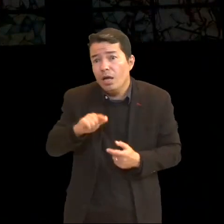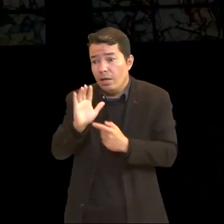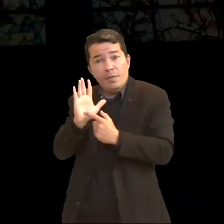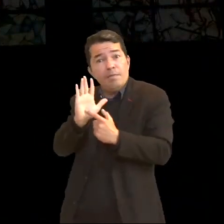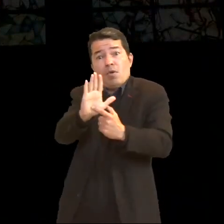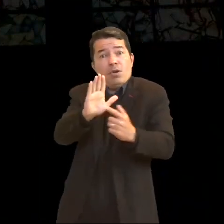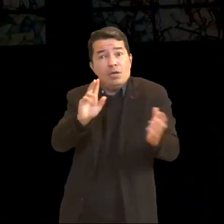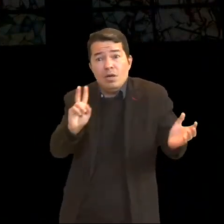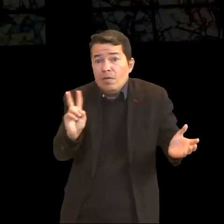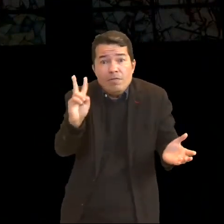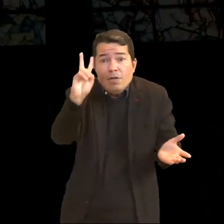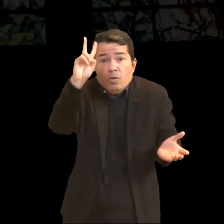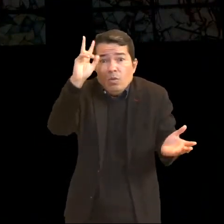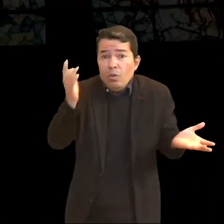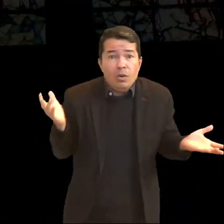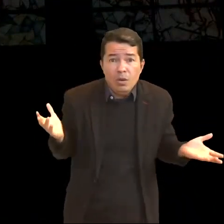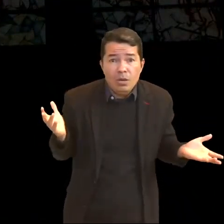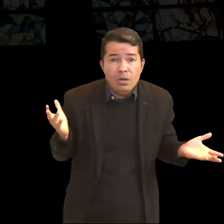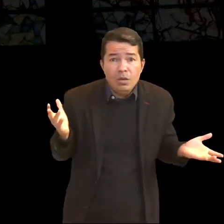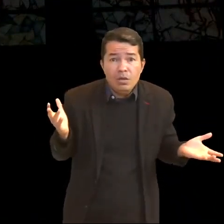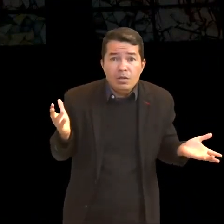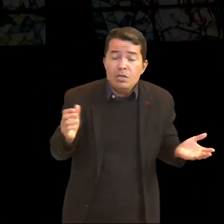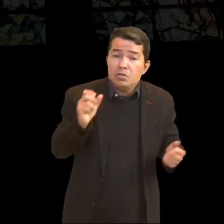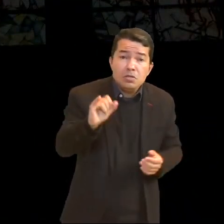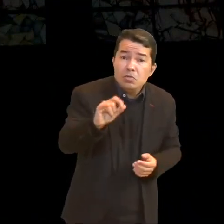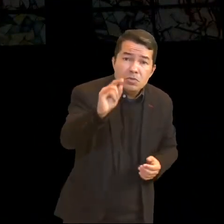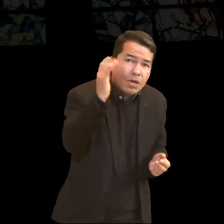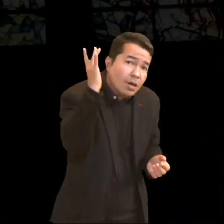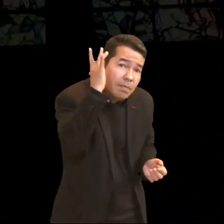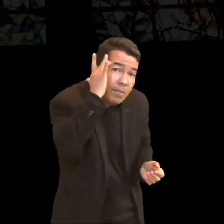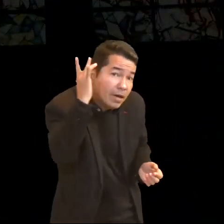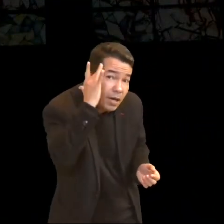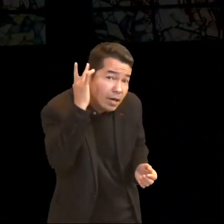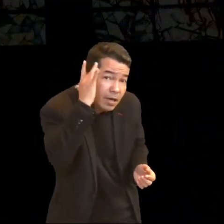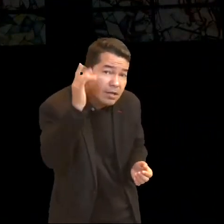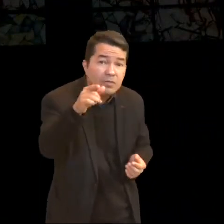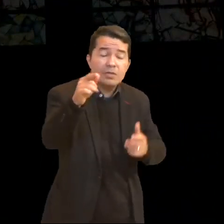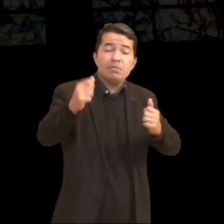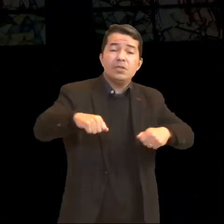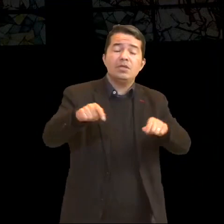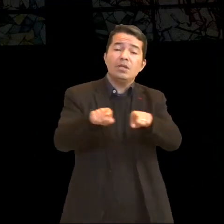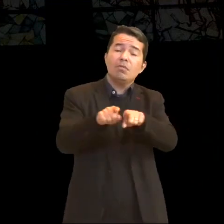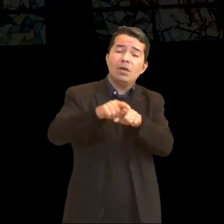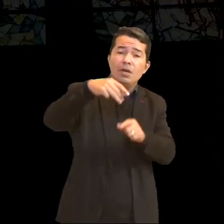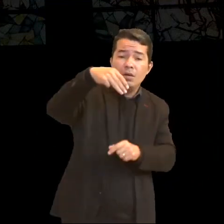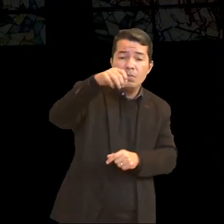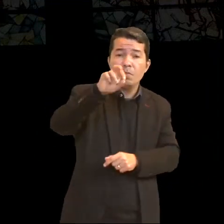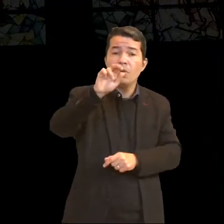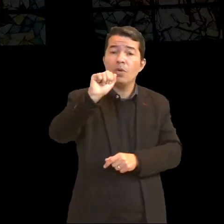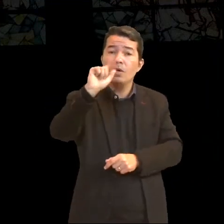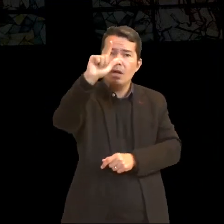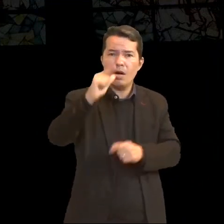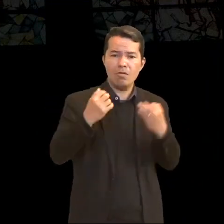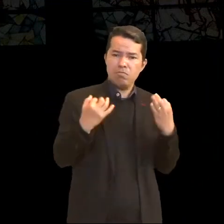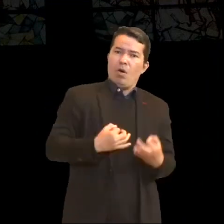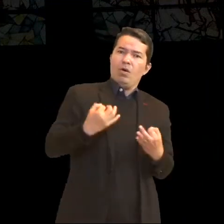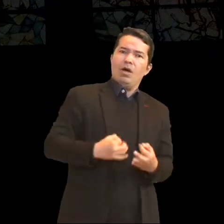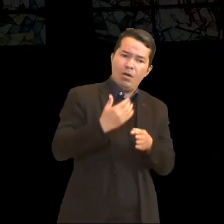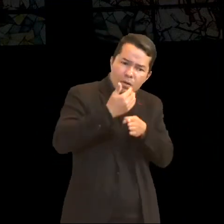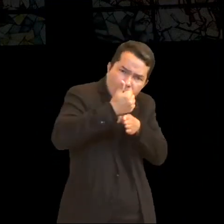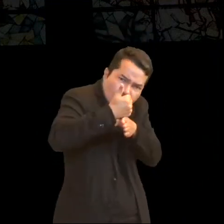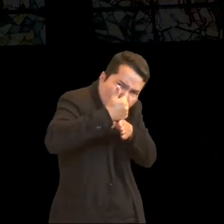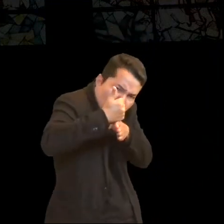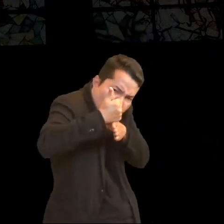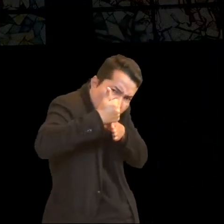faz parte desse processo de maturidade na nossa vida, onde a gente forja a beleza